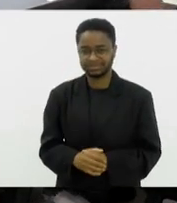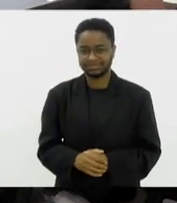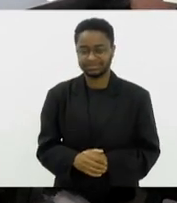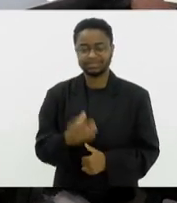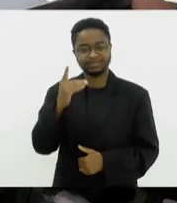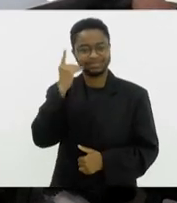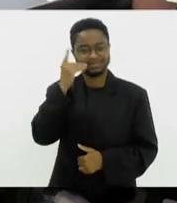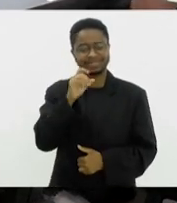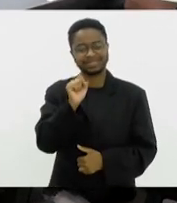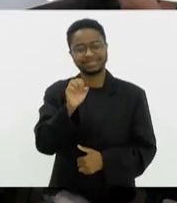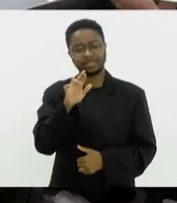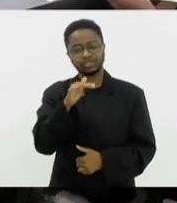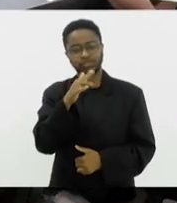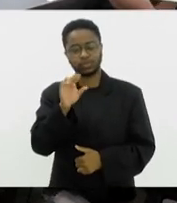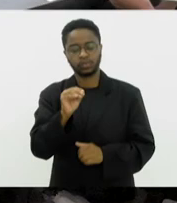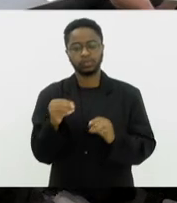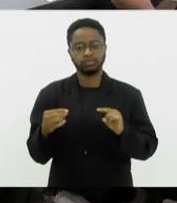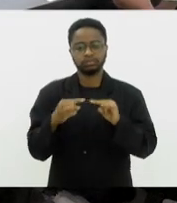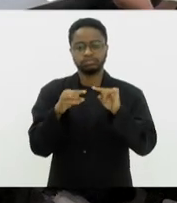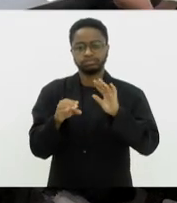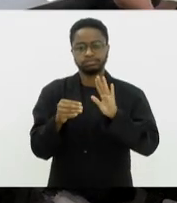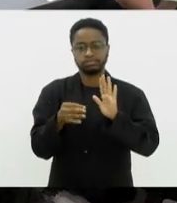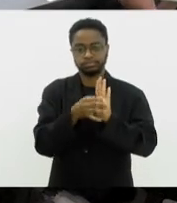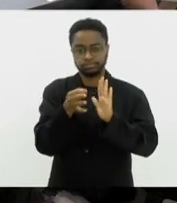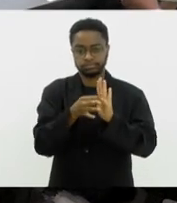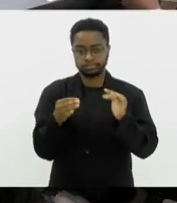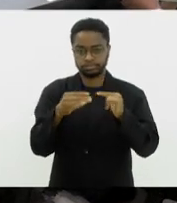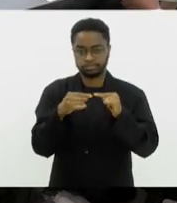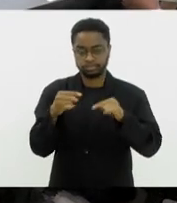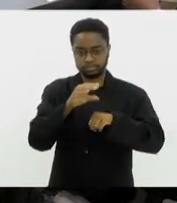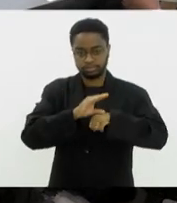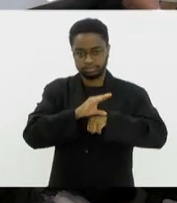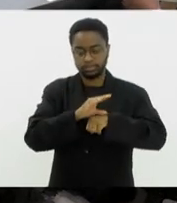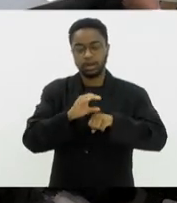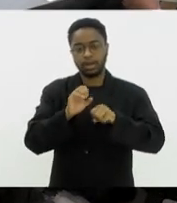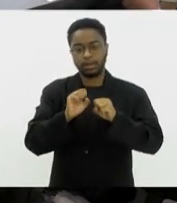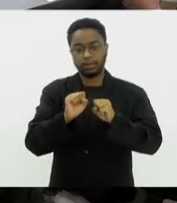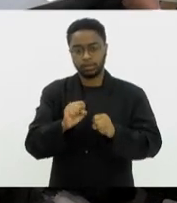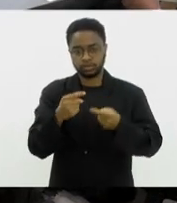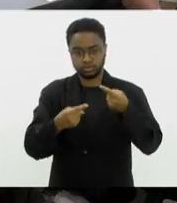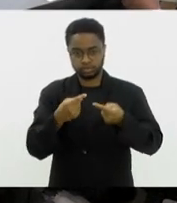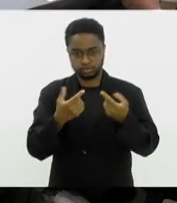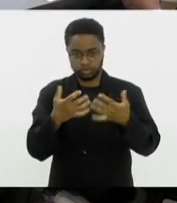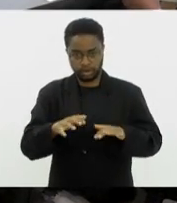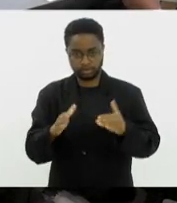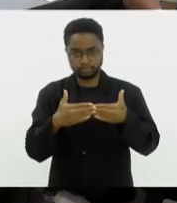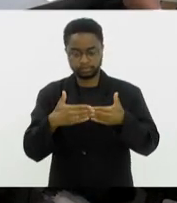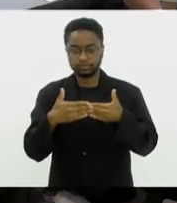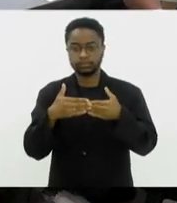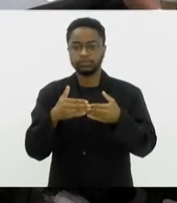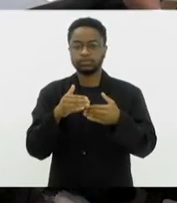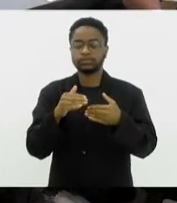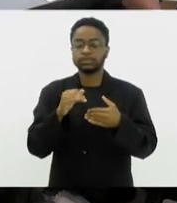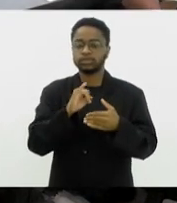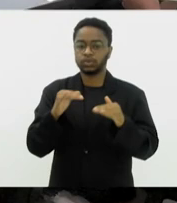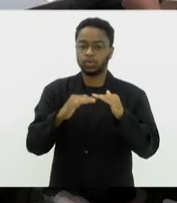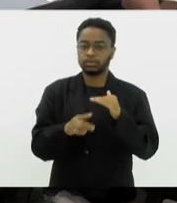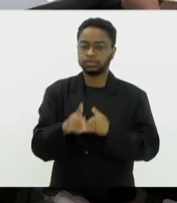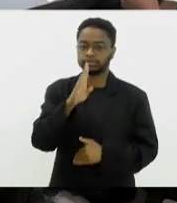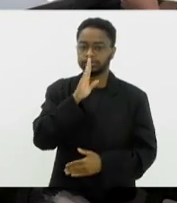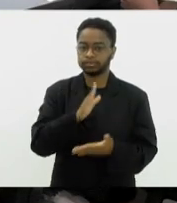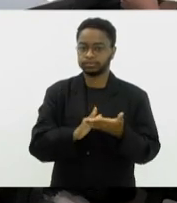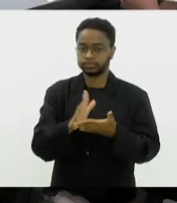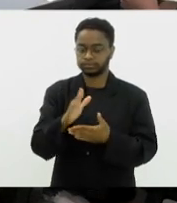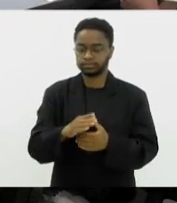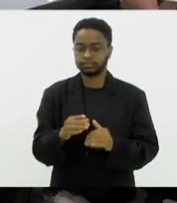Dr. Serginho. Vai ser pela condicionalidade. Em discussão. Não havendo quem queira discutir, encerrada a discussão. Em votação, senhores que aprovam, permaneçam como estão. Aprovado,